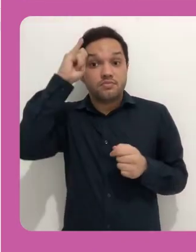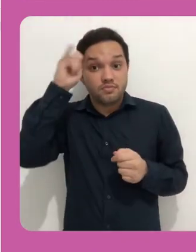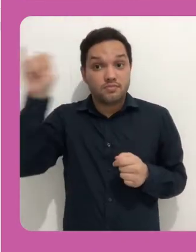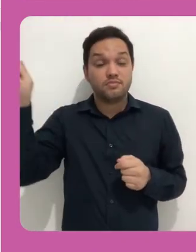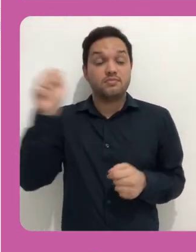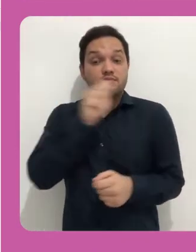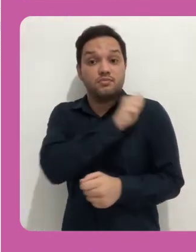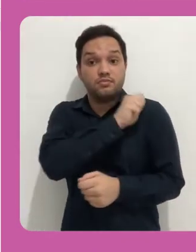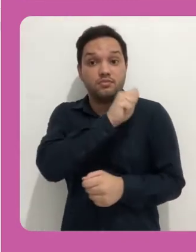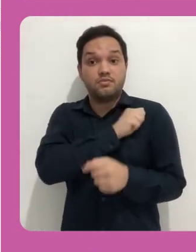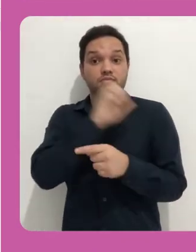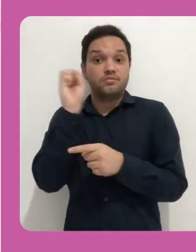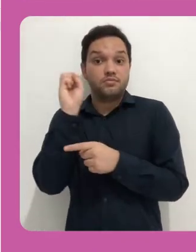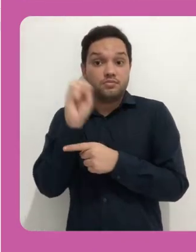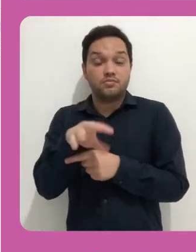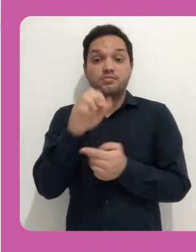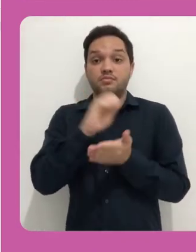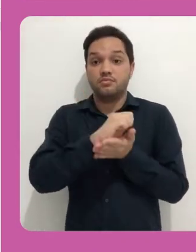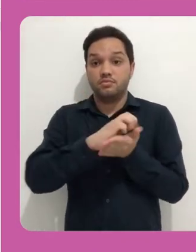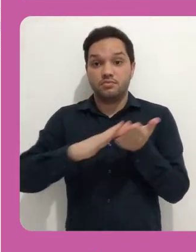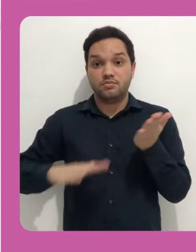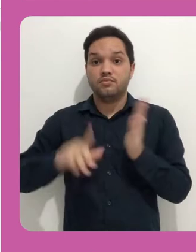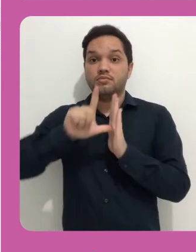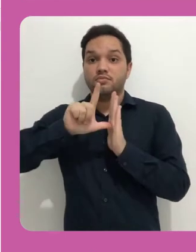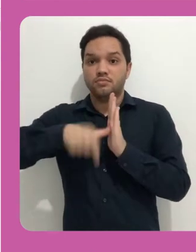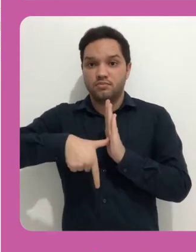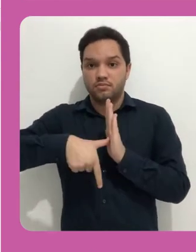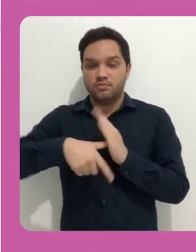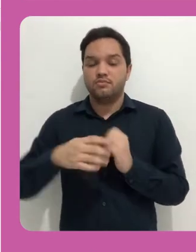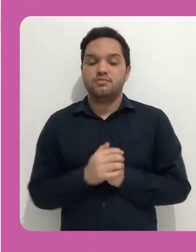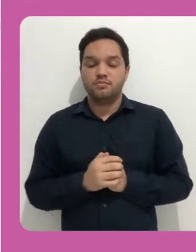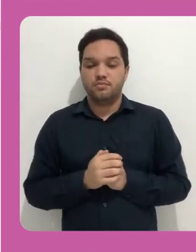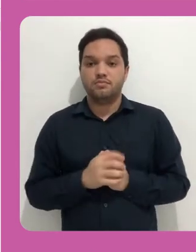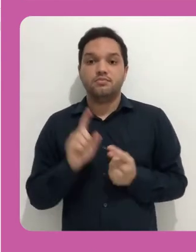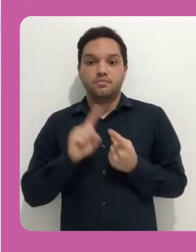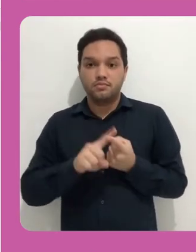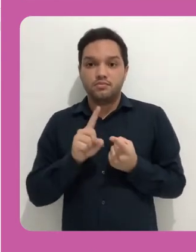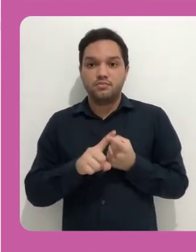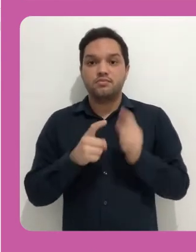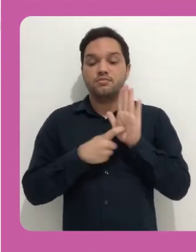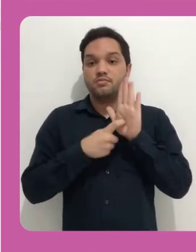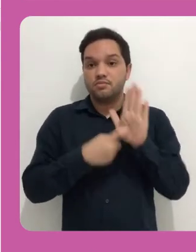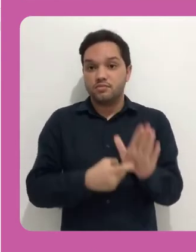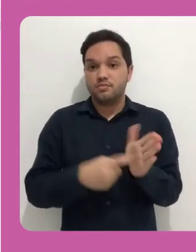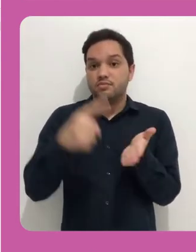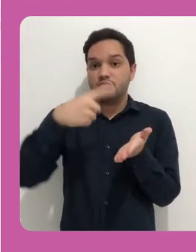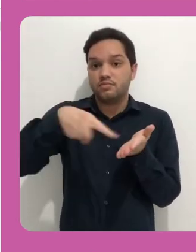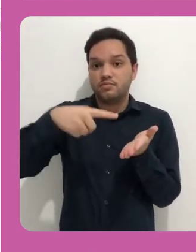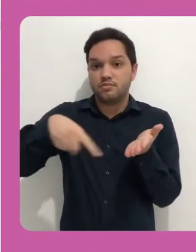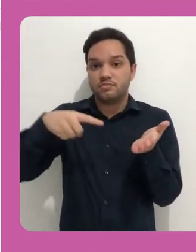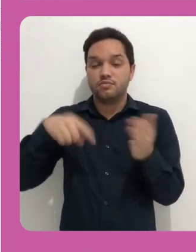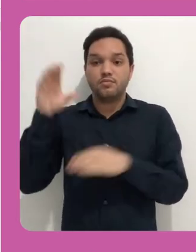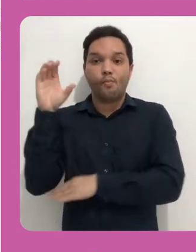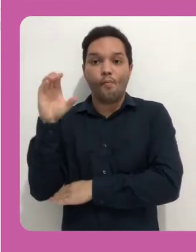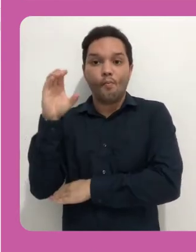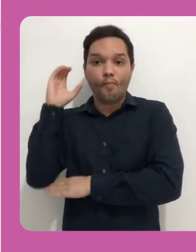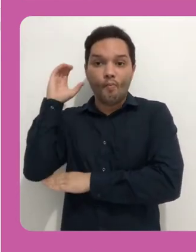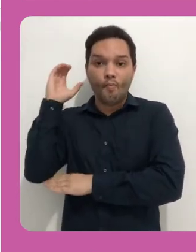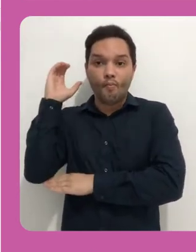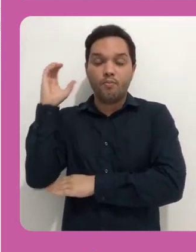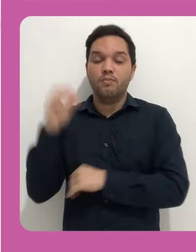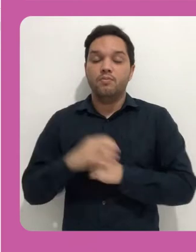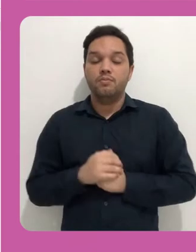mostrar para vocês a correção anônima e, ao final, como a gente corrige essas tarefas,